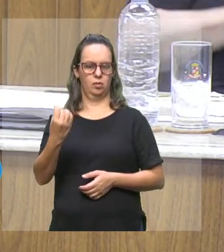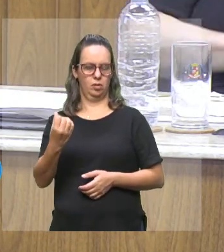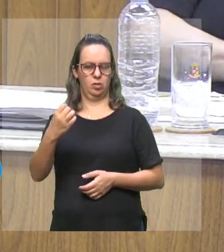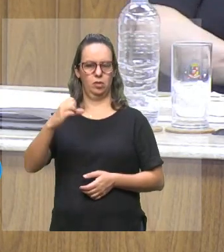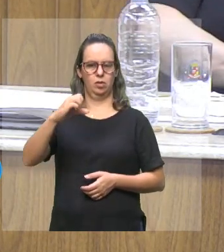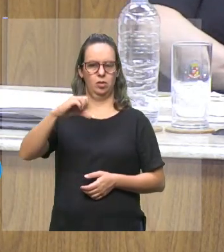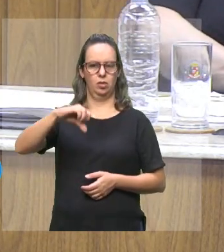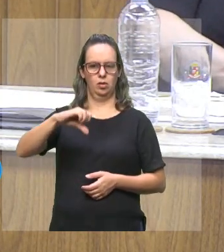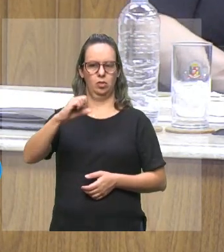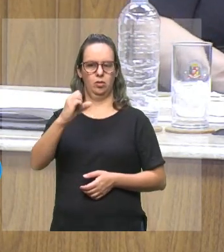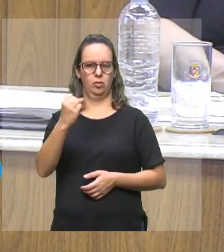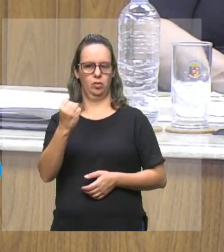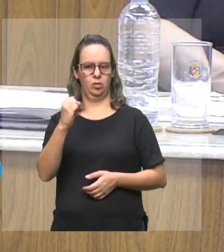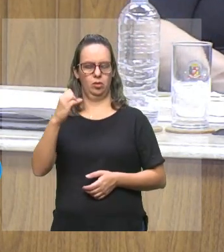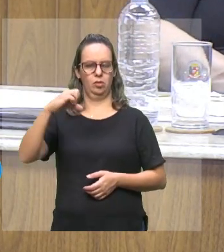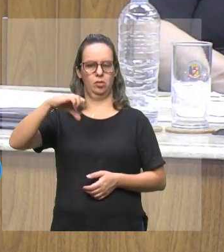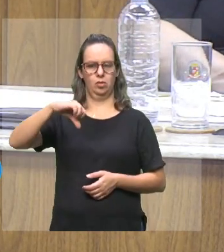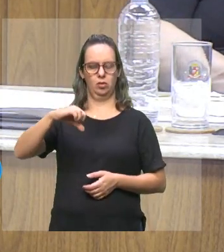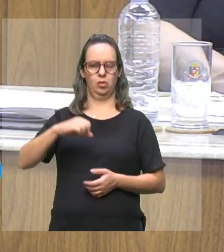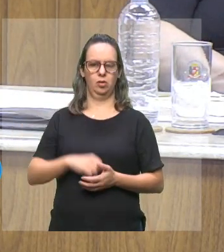TC01466-989-22-3 e também